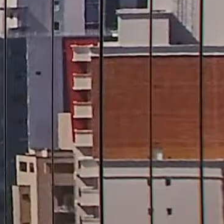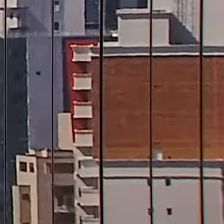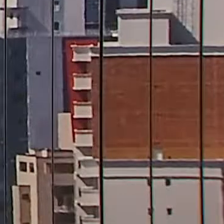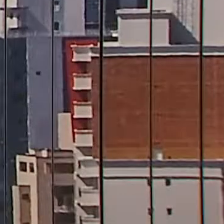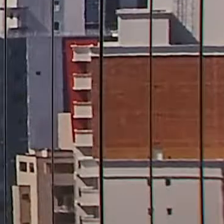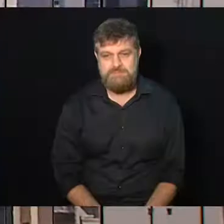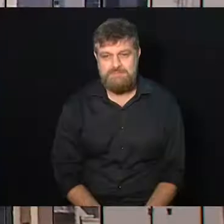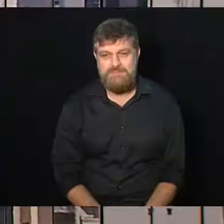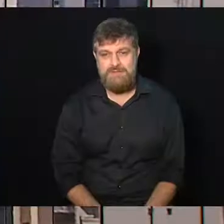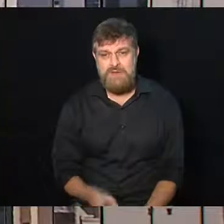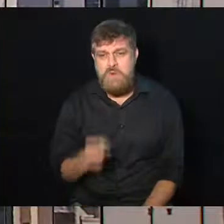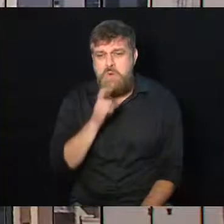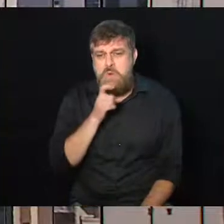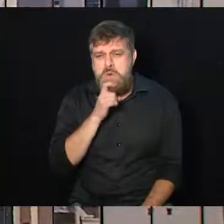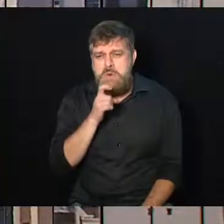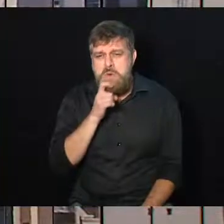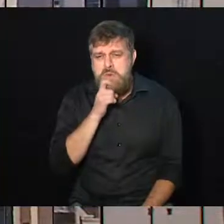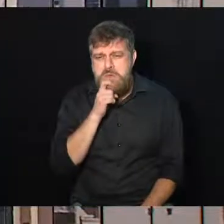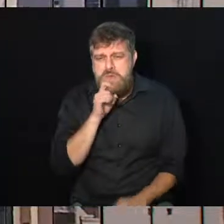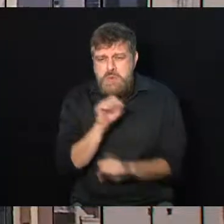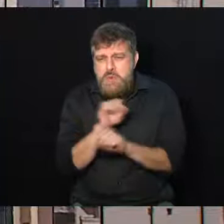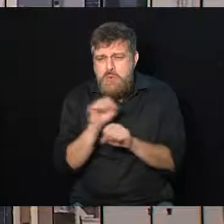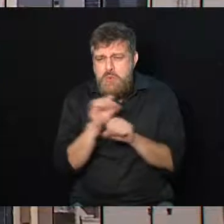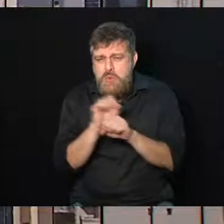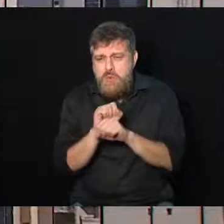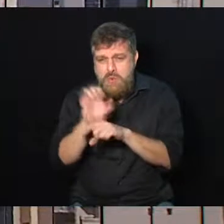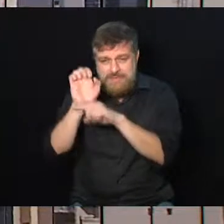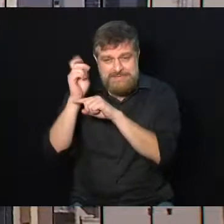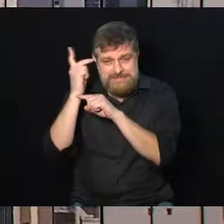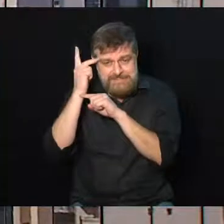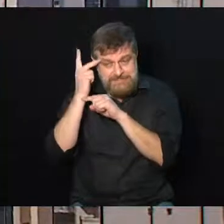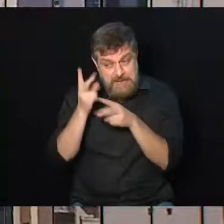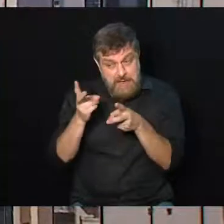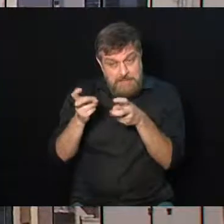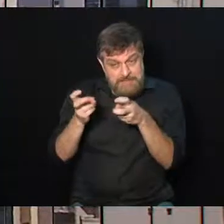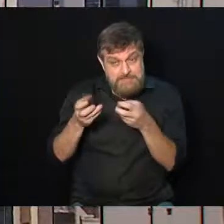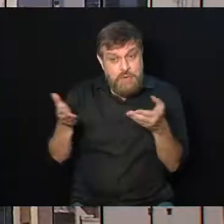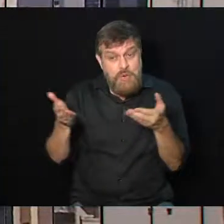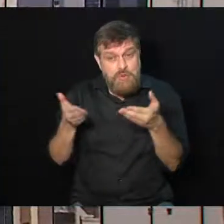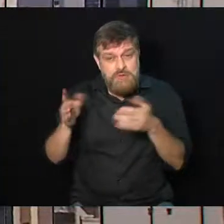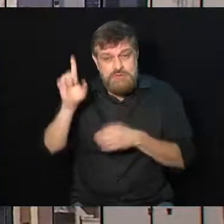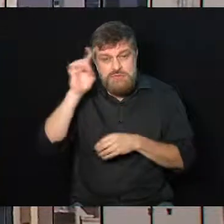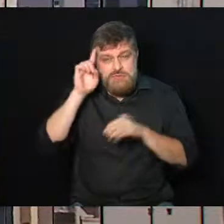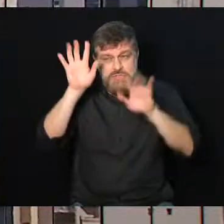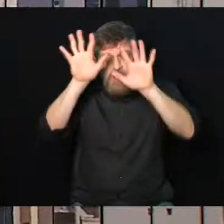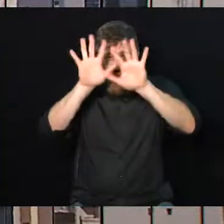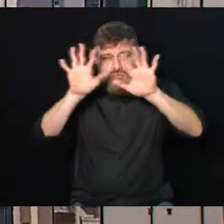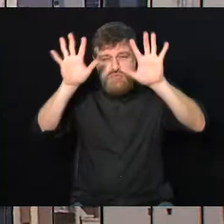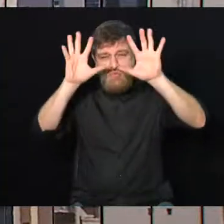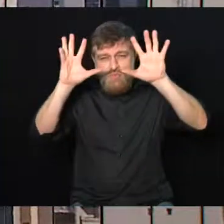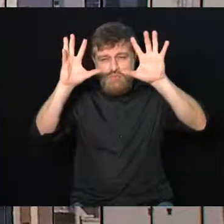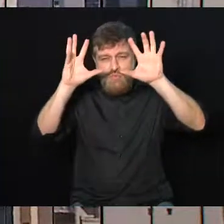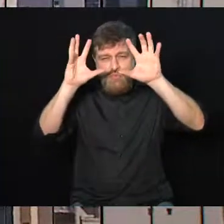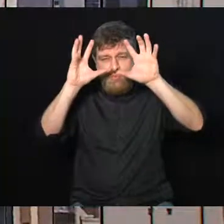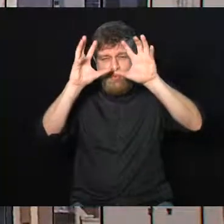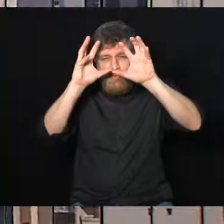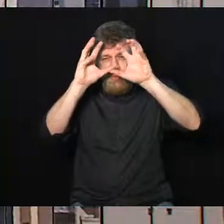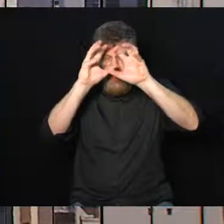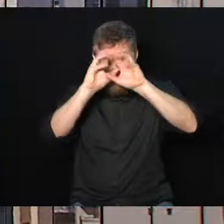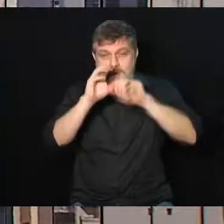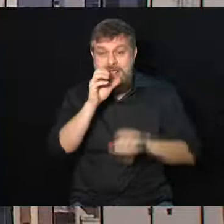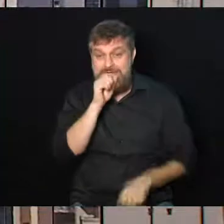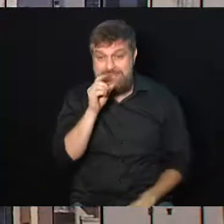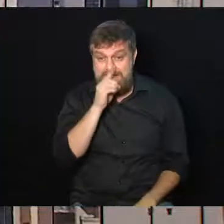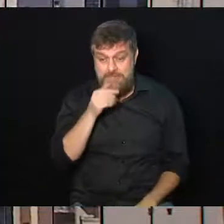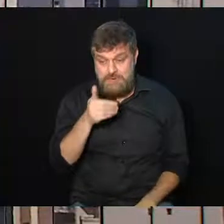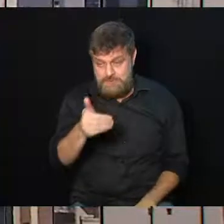Uma frente fria chegou ao estado, então você já percebeu que hoje o dia está mais nublado. E no fim de semana